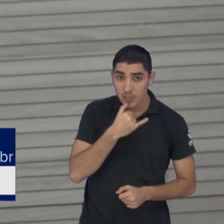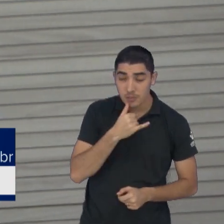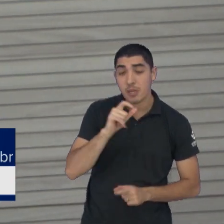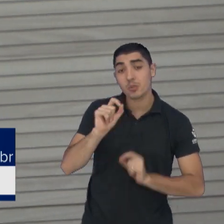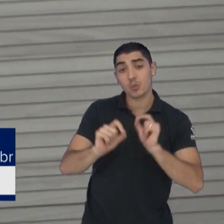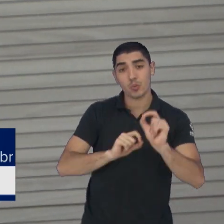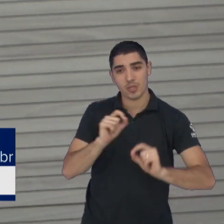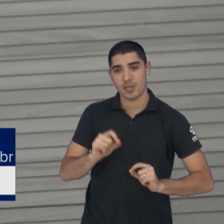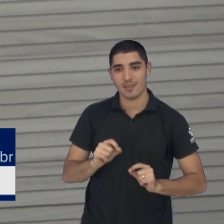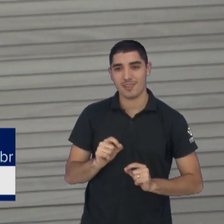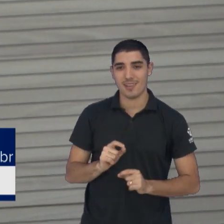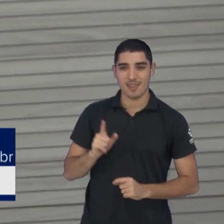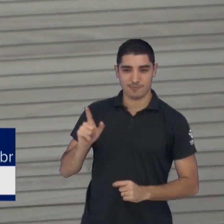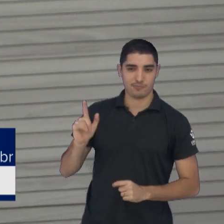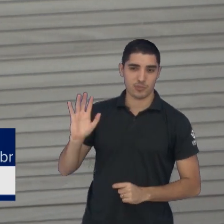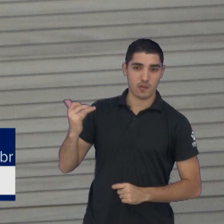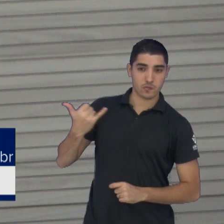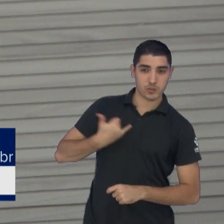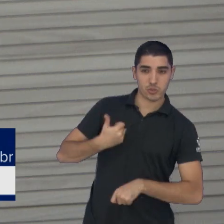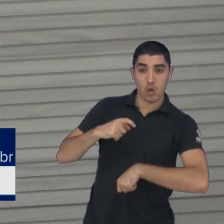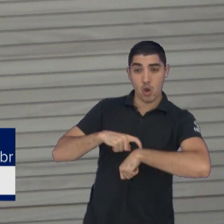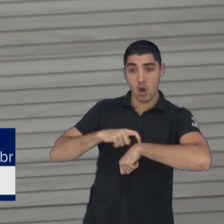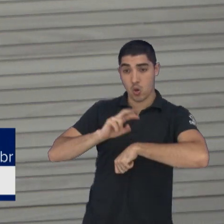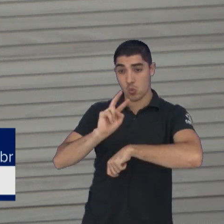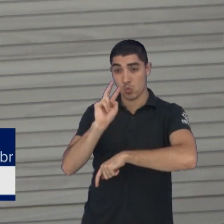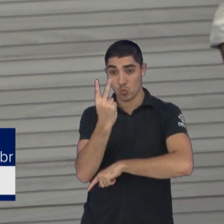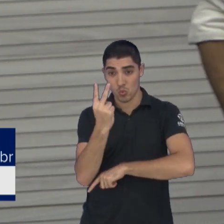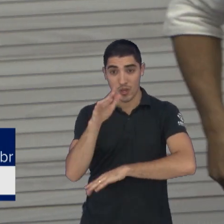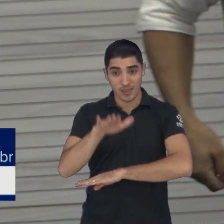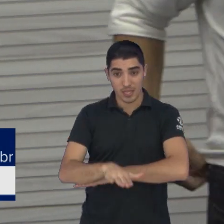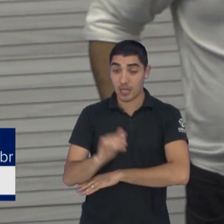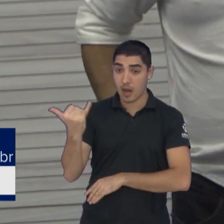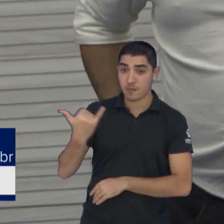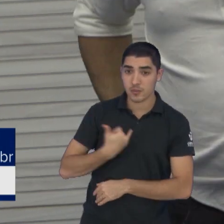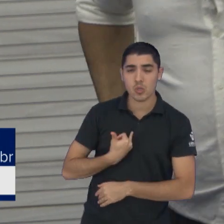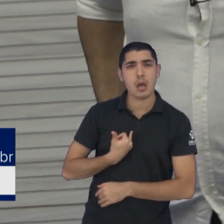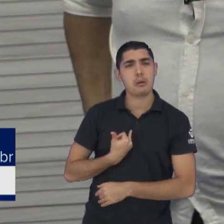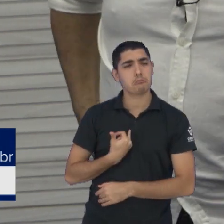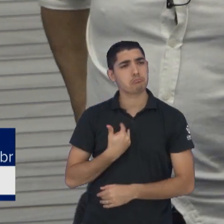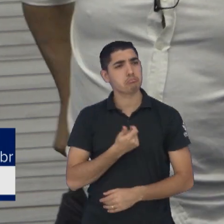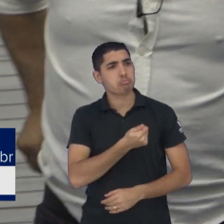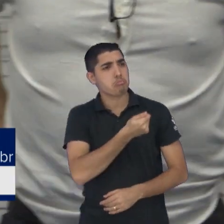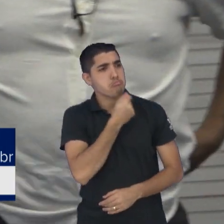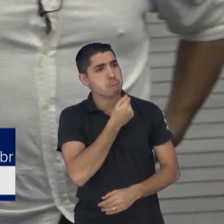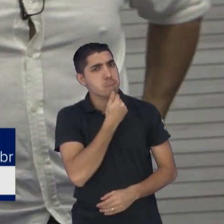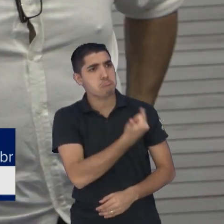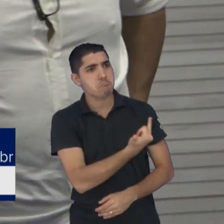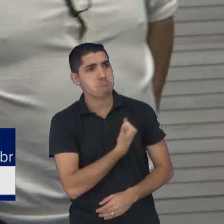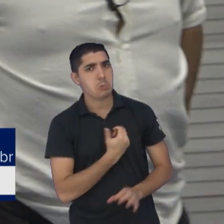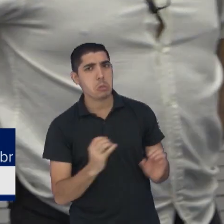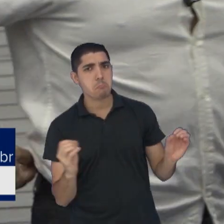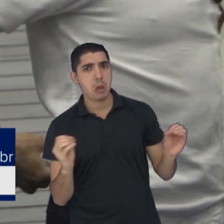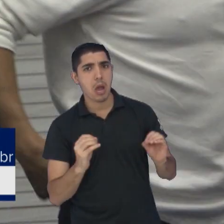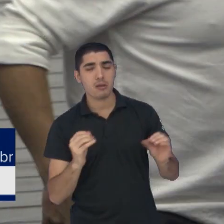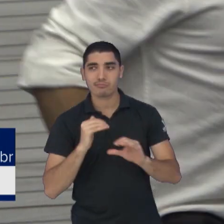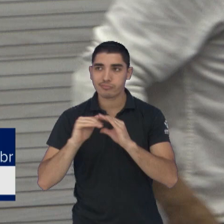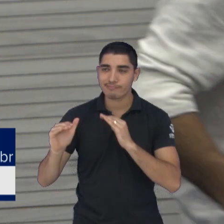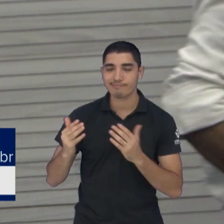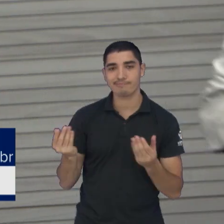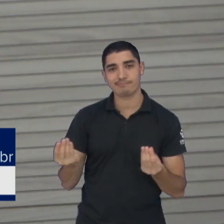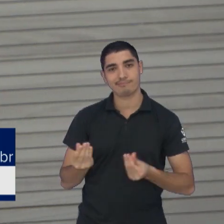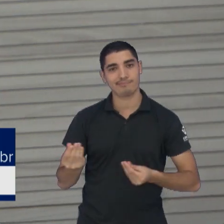14h, que não tinha recebido a correspondência, que eles só vão poder prestar